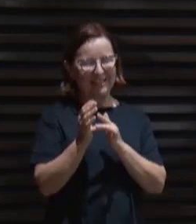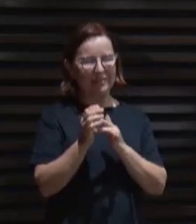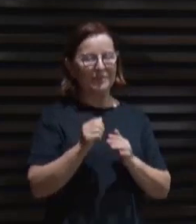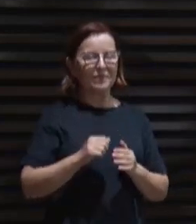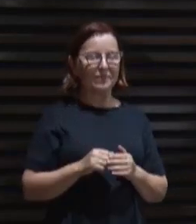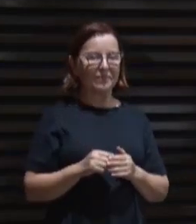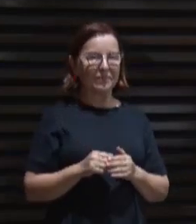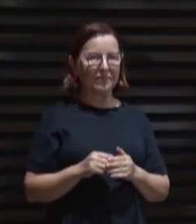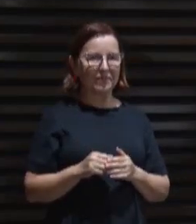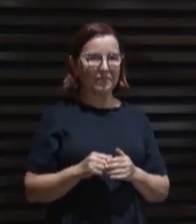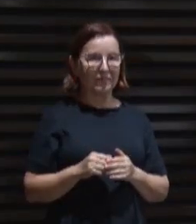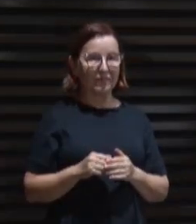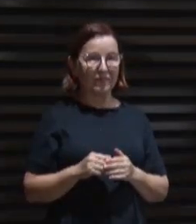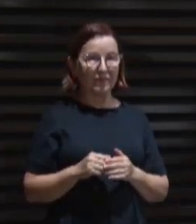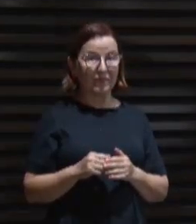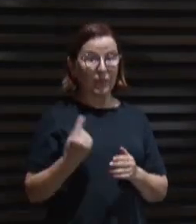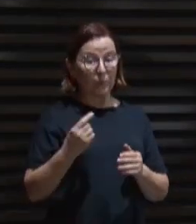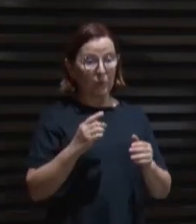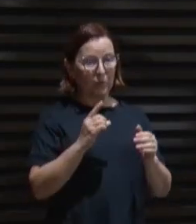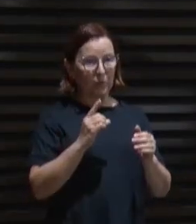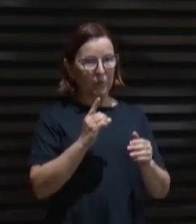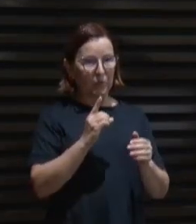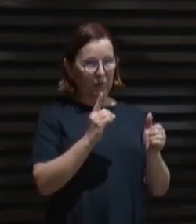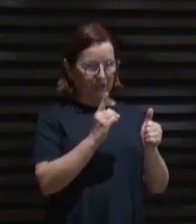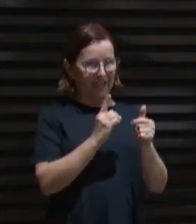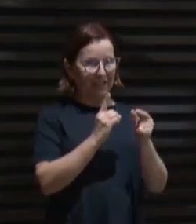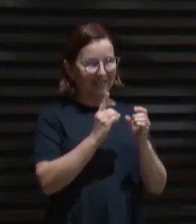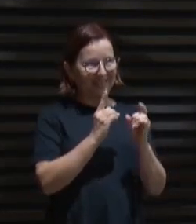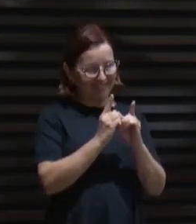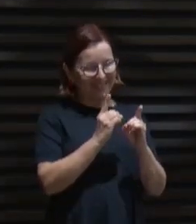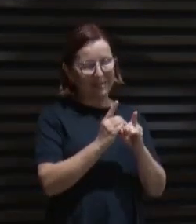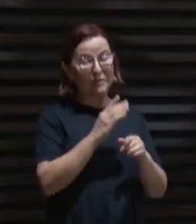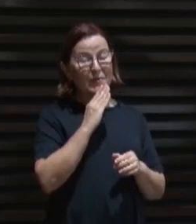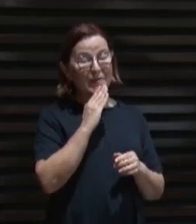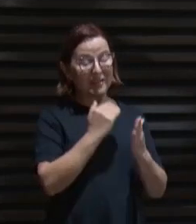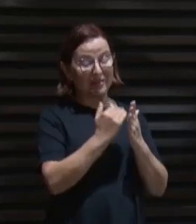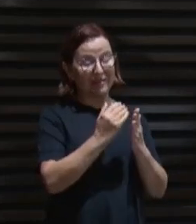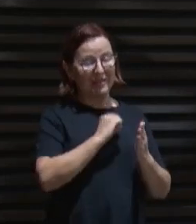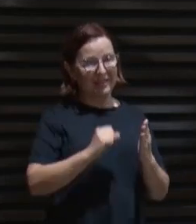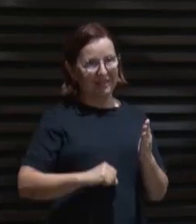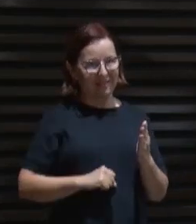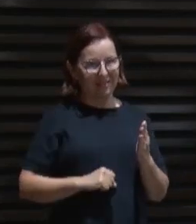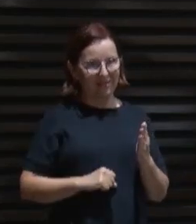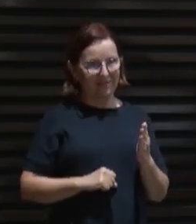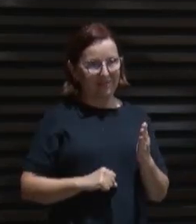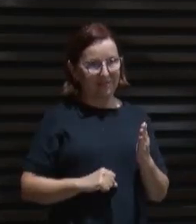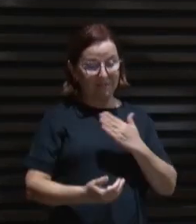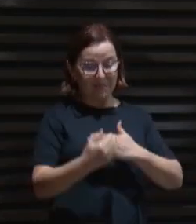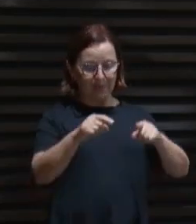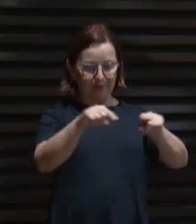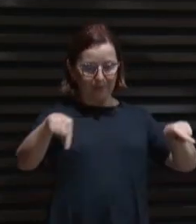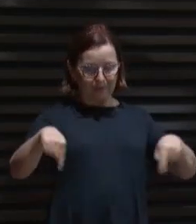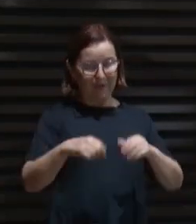Sendo este conhecido do sumo sacerdote, entrou para o pátio deste